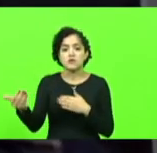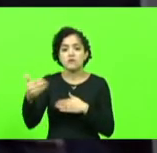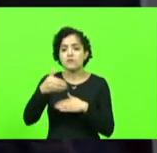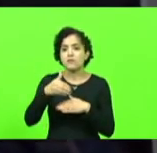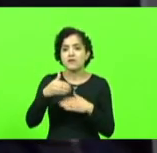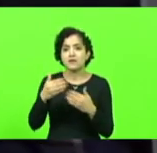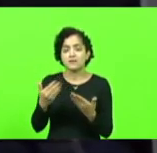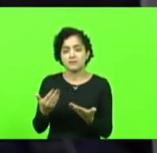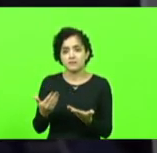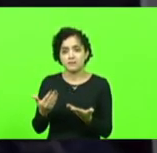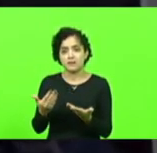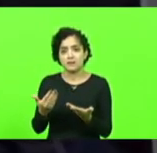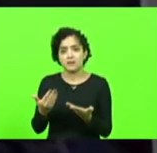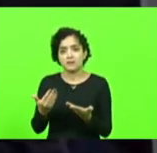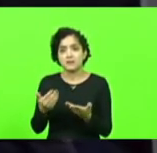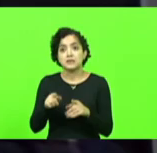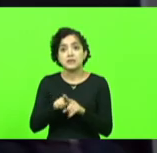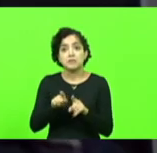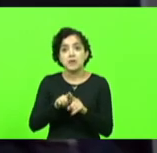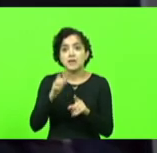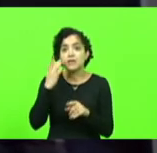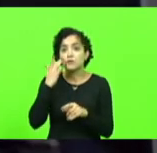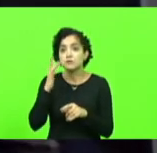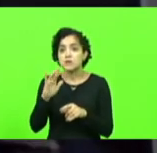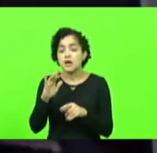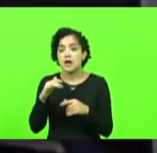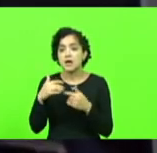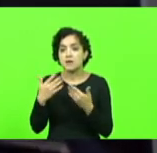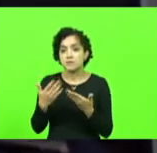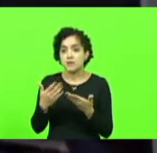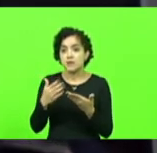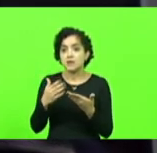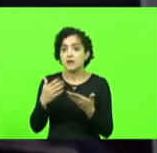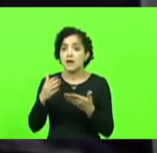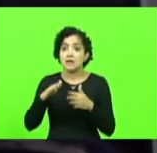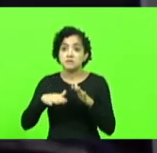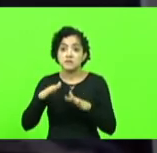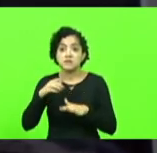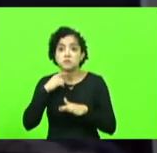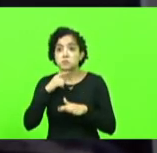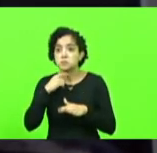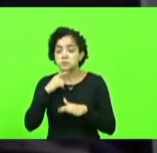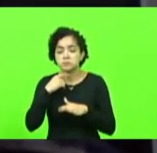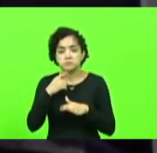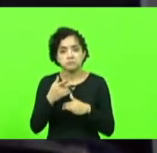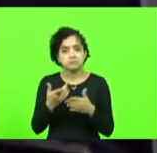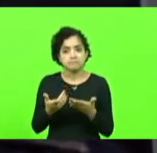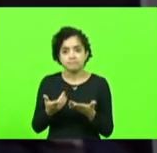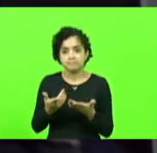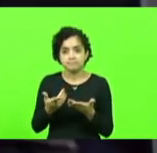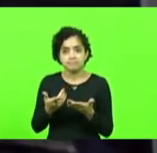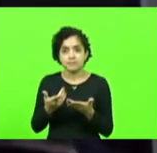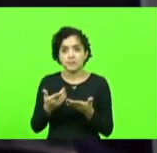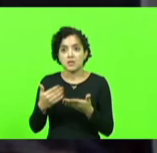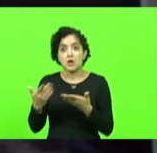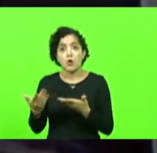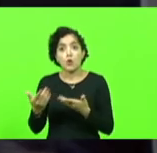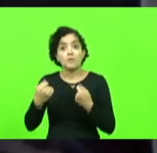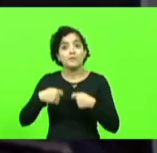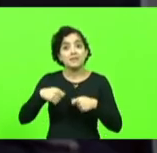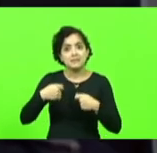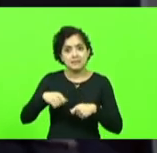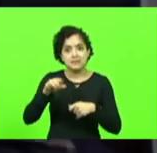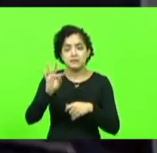aquela questão do desconhecimento, muitas pessoas às vezes não conseguem saber, só sabem quando conseguem ter ou precisam da